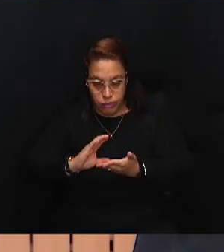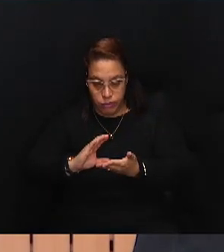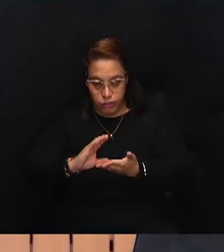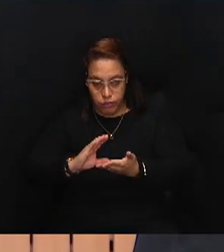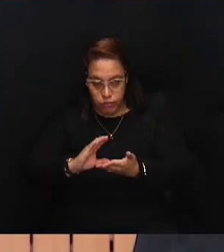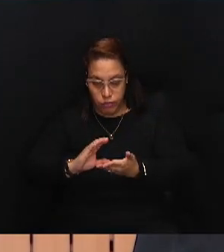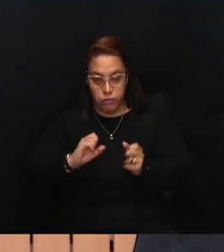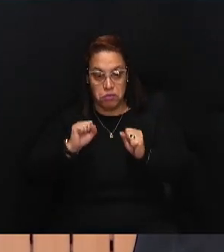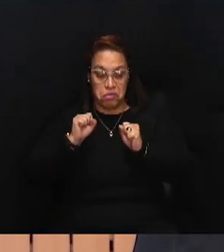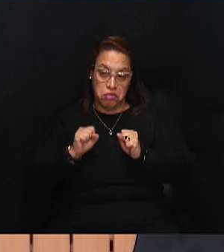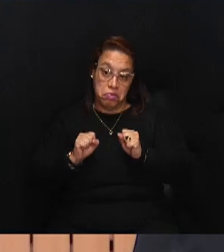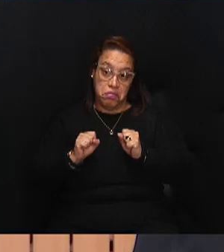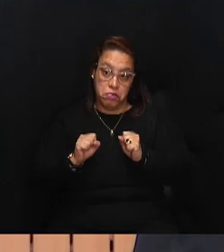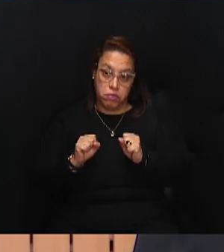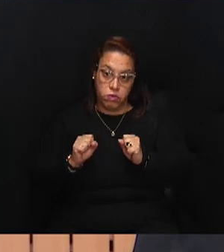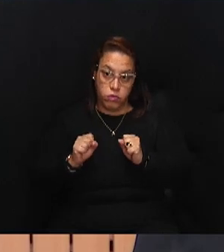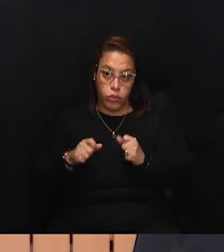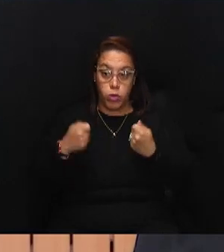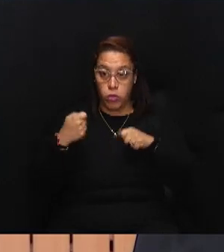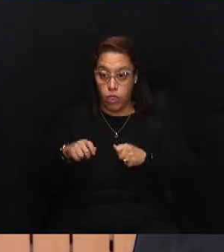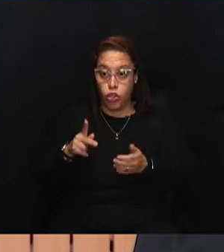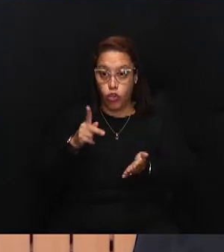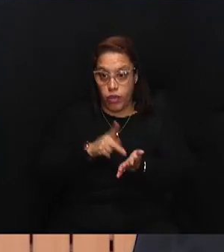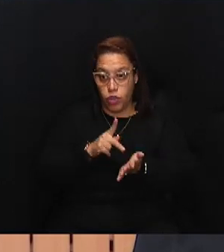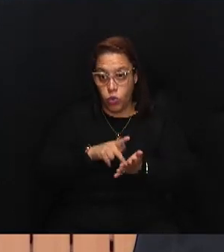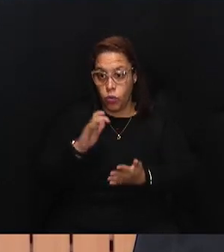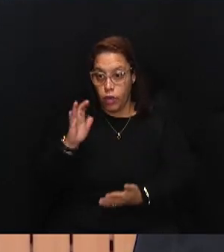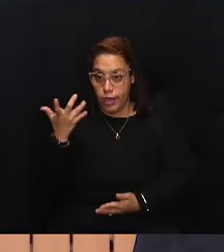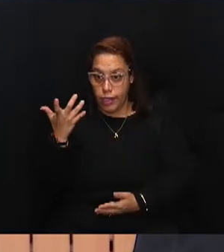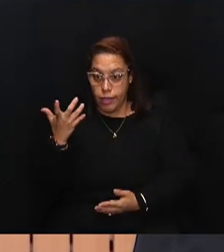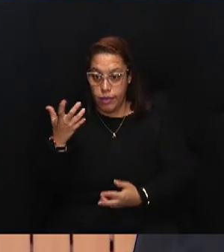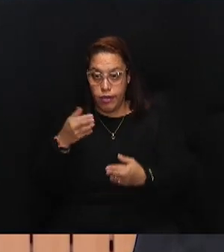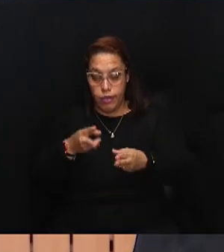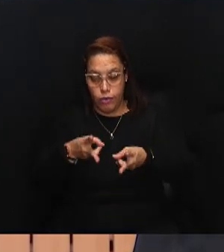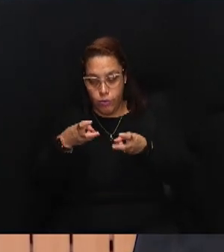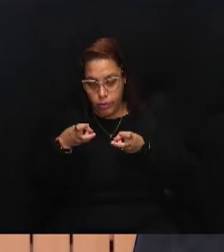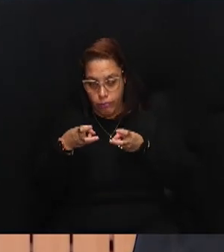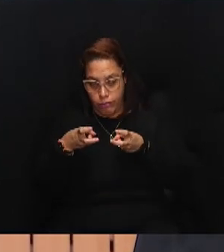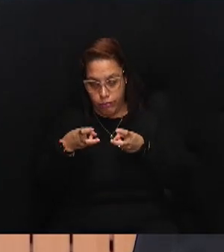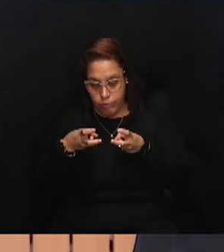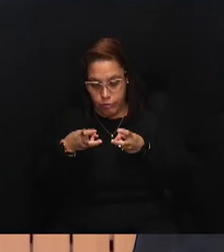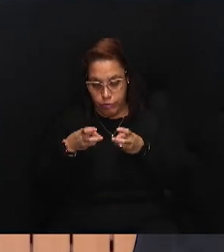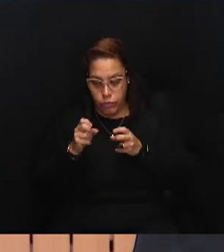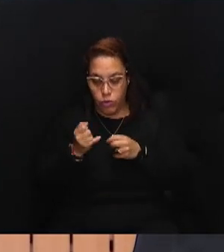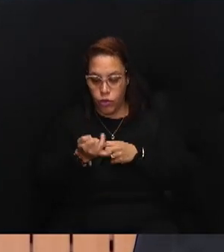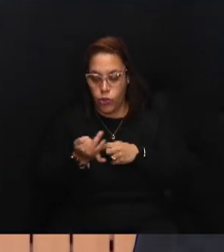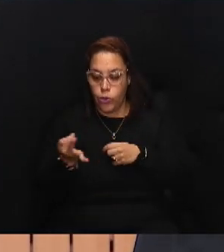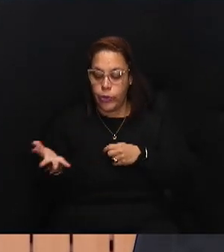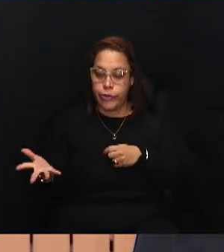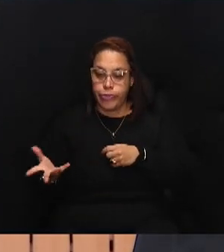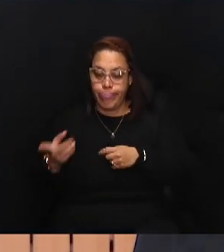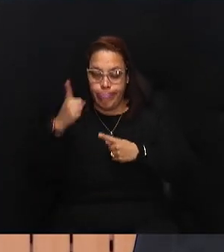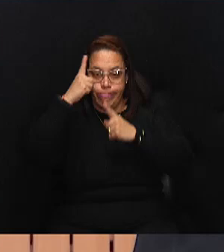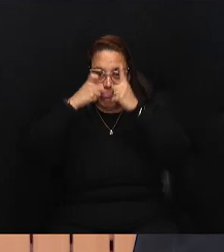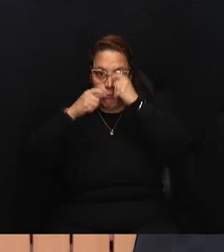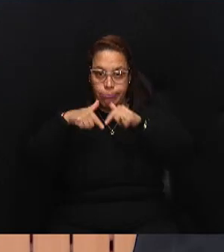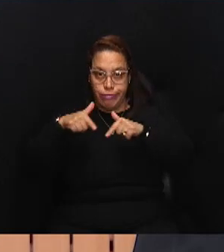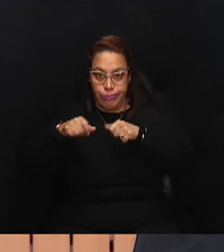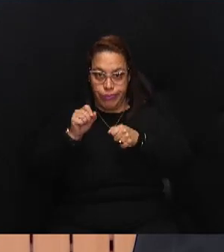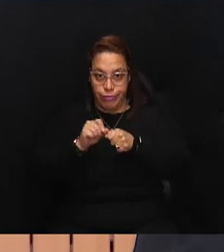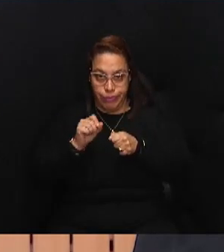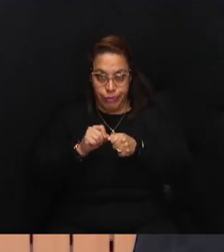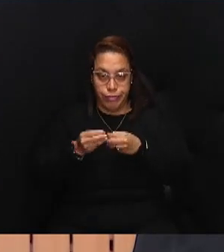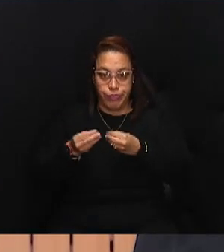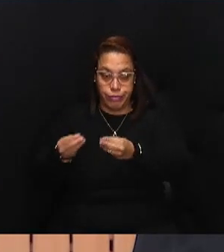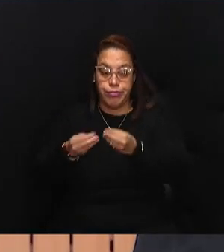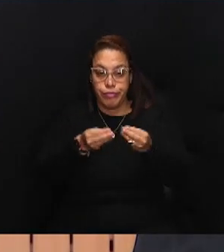tomar as providências cabíveis, o reconhecimento ali dos tipos de violência, e é esse trabalho que nós temos feito,